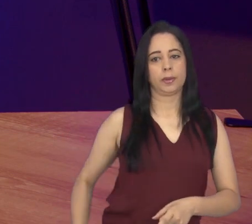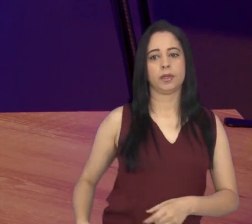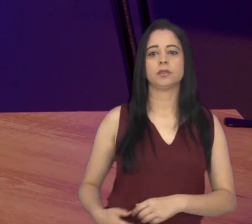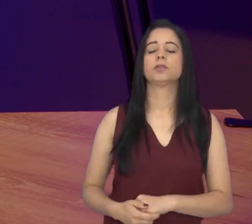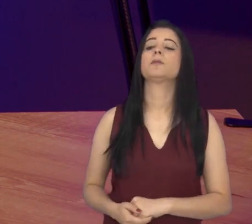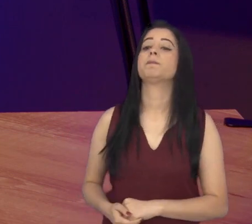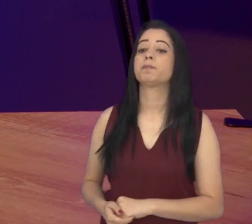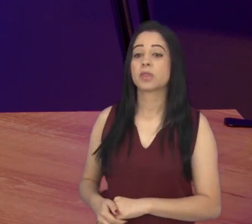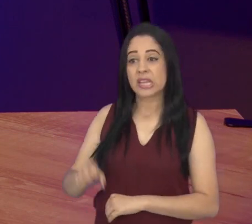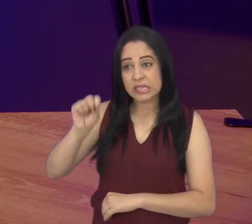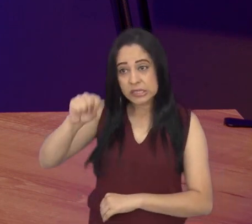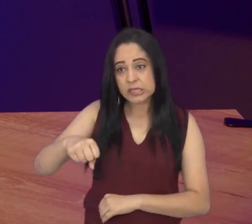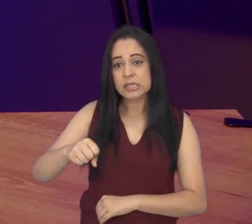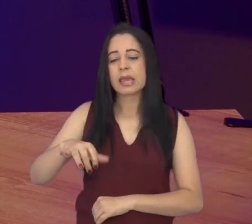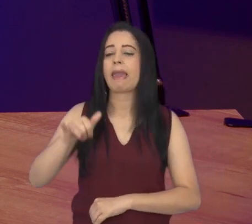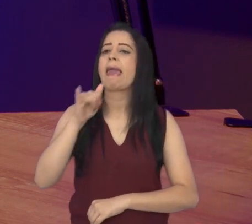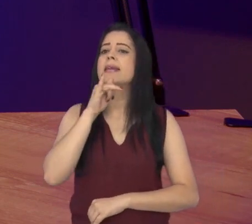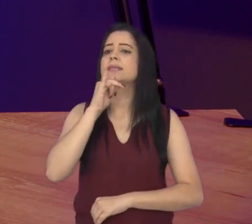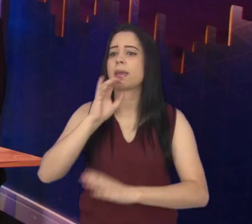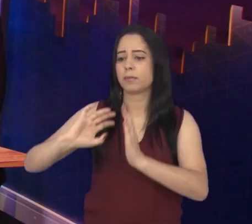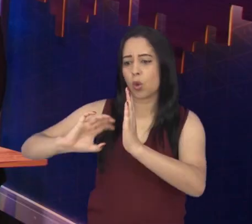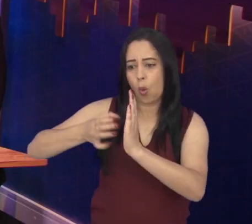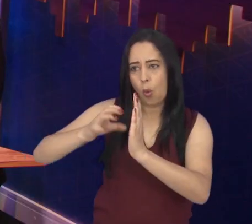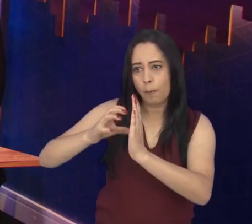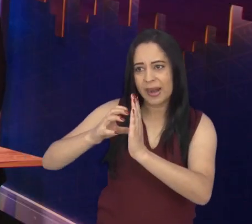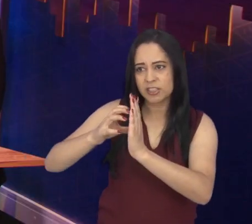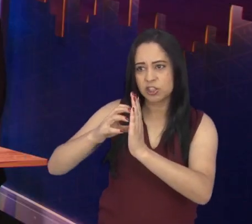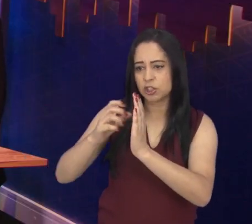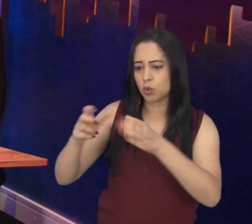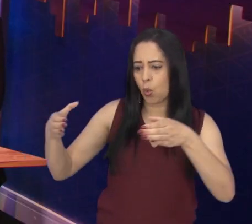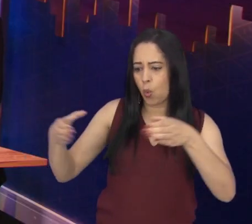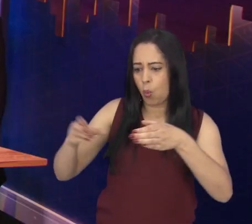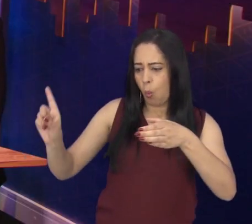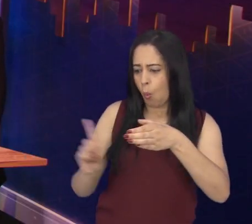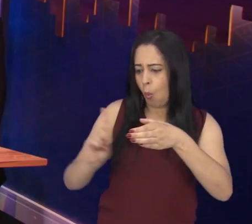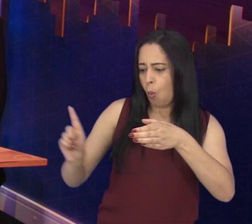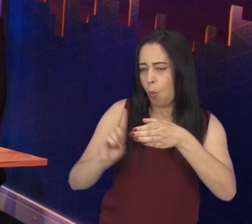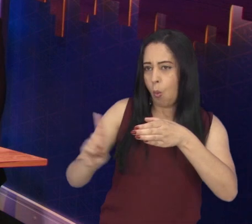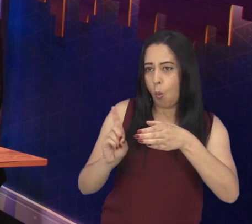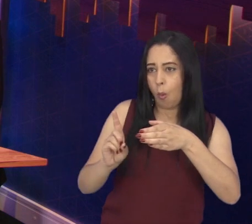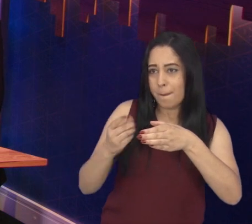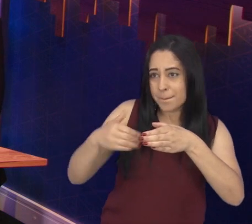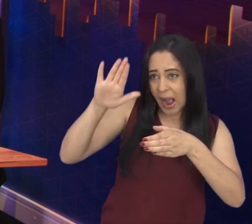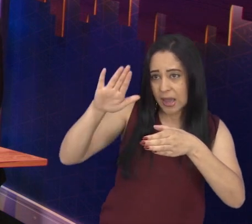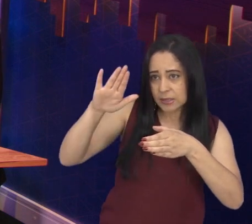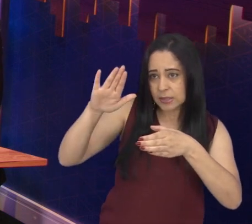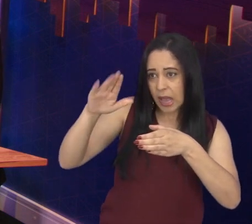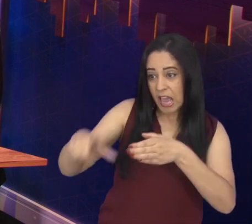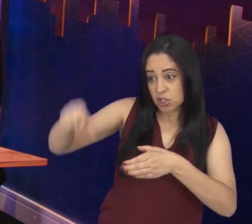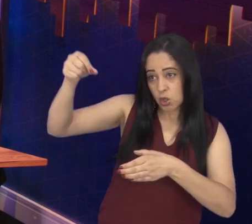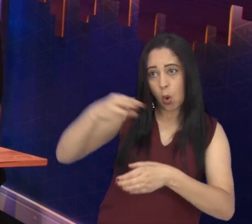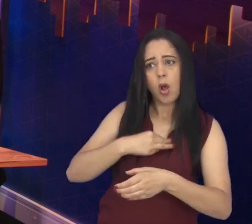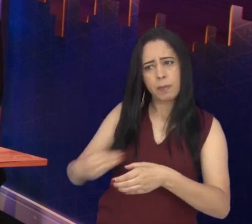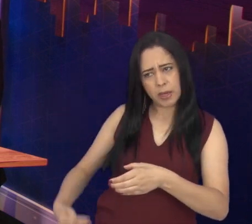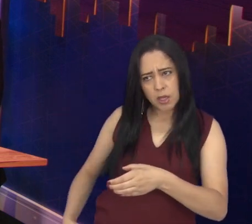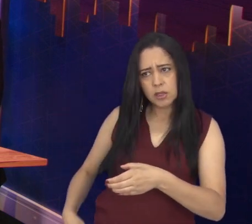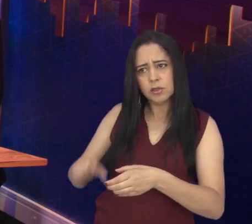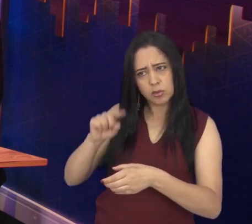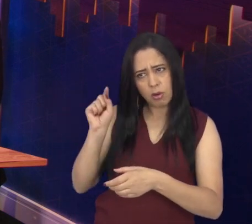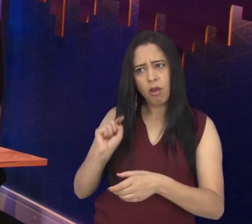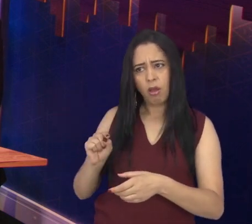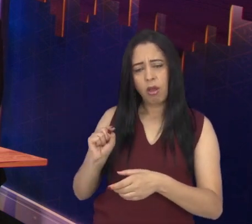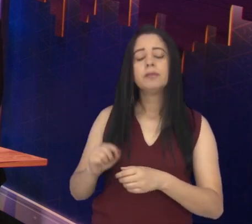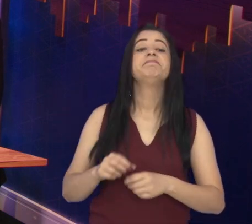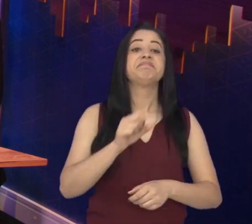pessoa para estar lá. Tipo, o partido que tem mais gente, exatamente, eleita, que aí escolhe o primeiro-ministro.